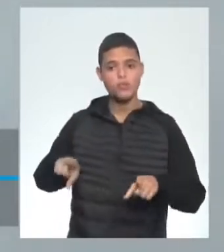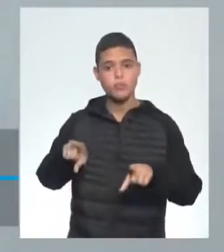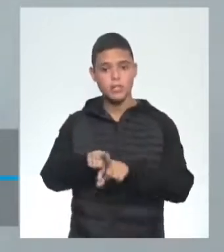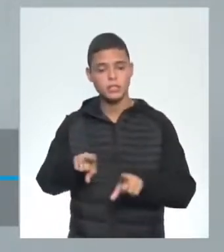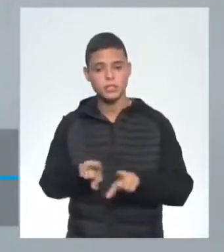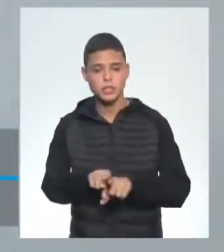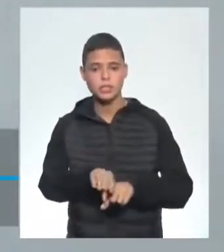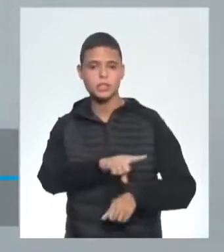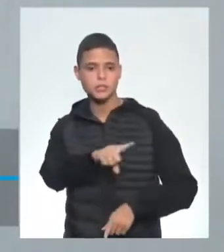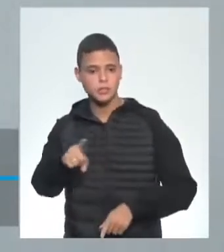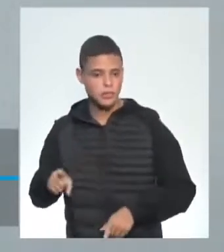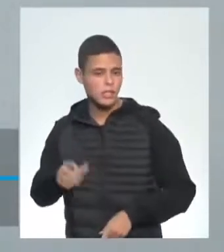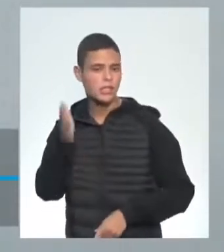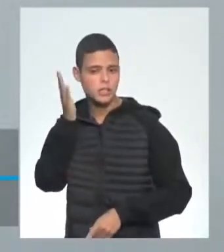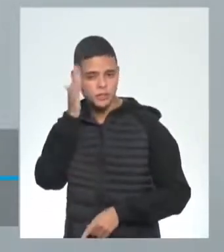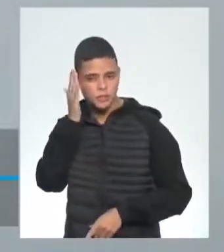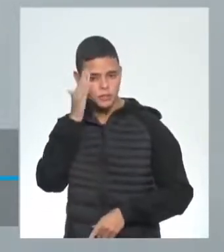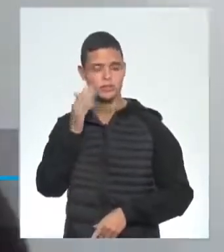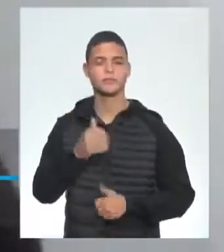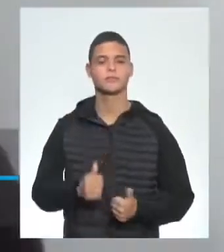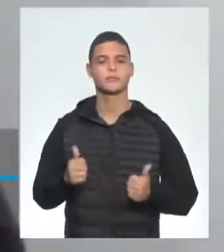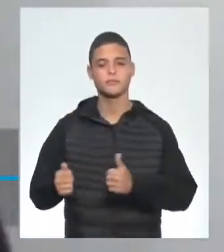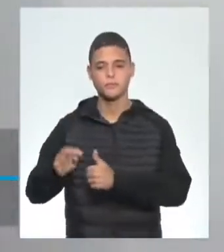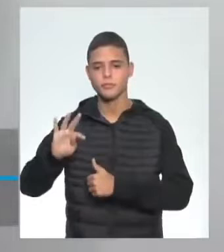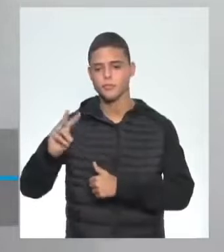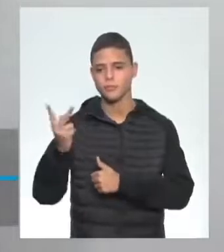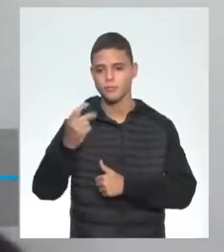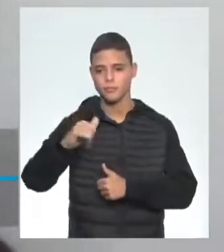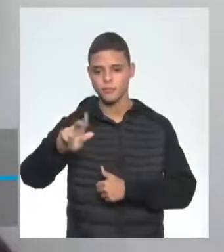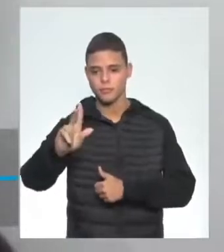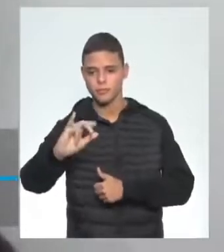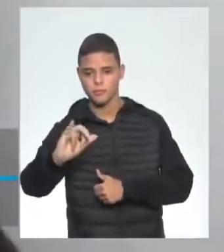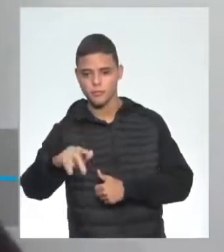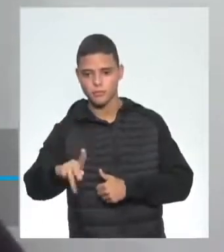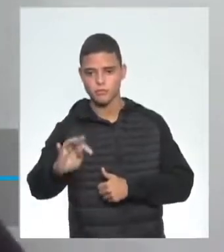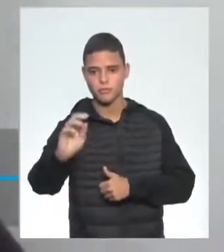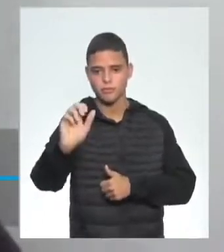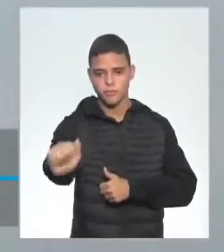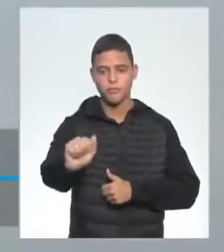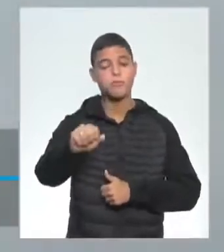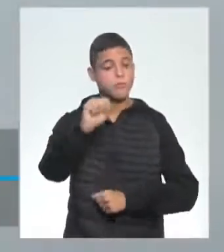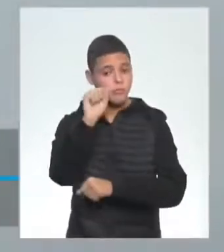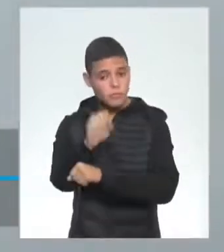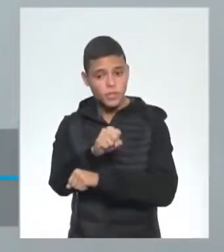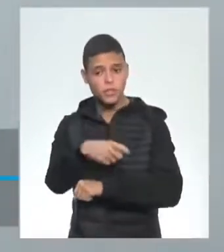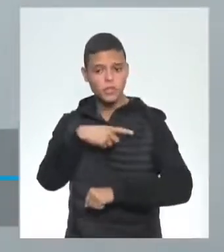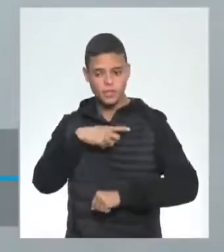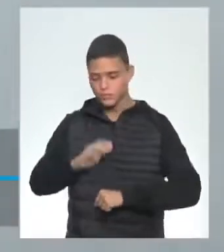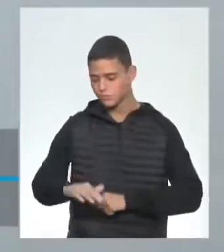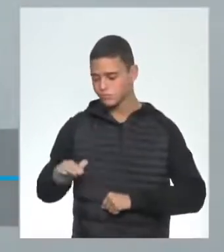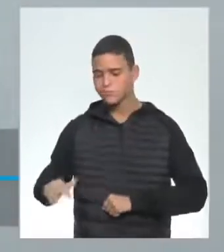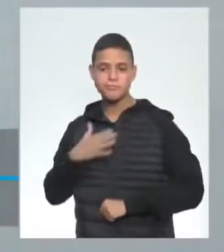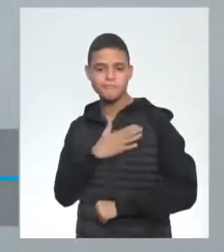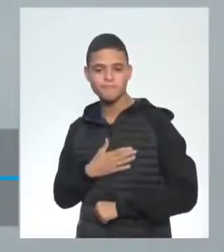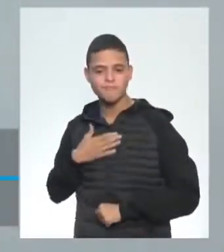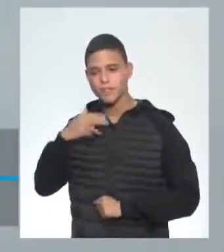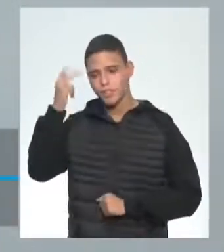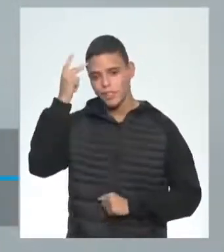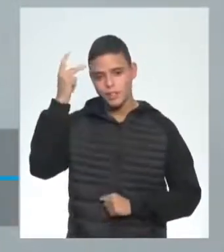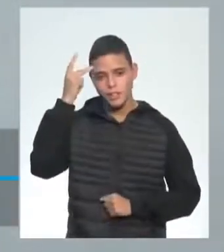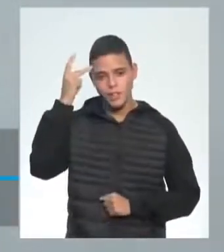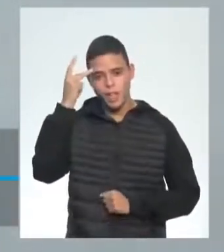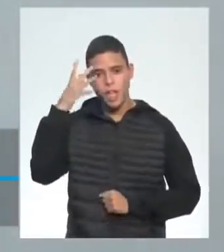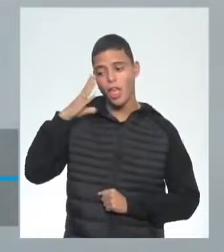que é bom, hein, gente? A Thalita está falando assim, sim, apesar de ter ido quando criança, gostei de São Paulo. Uma